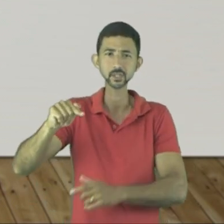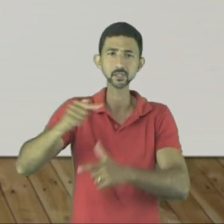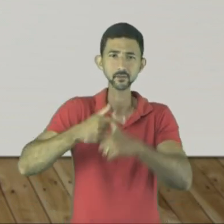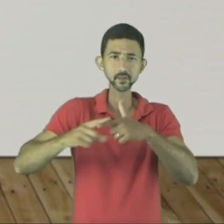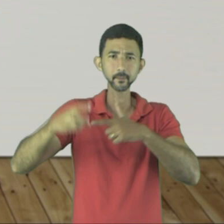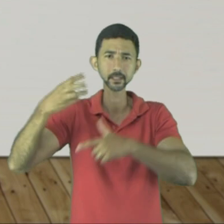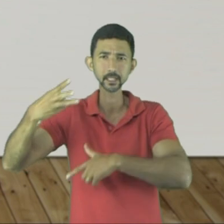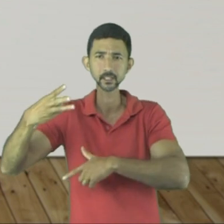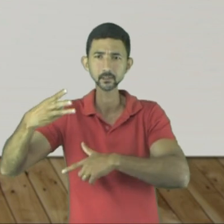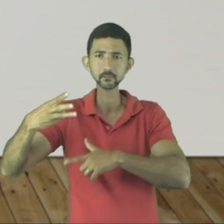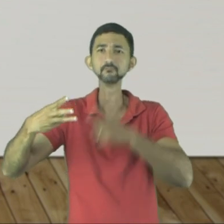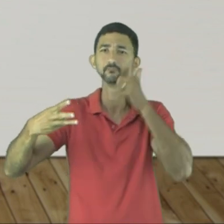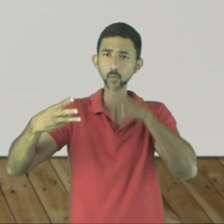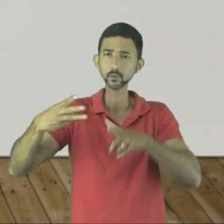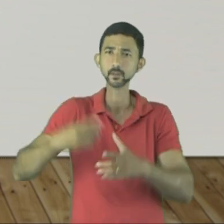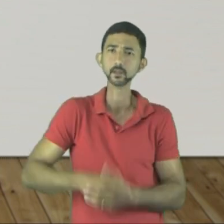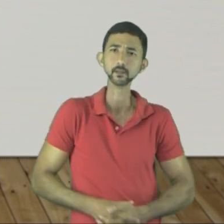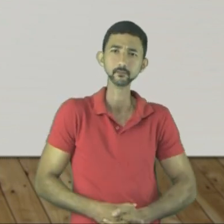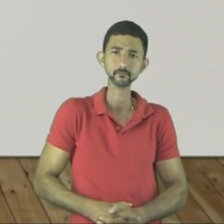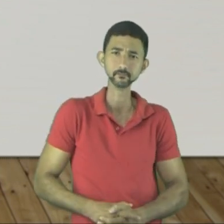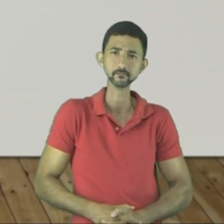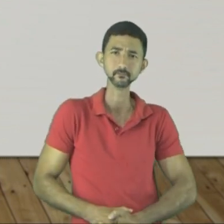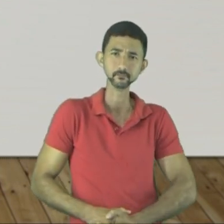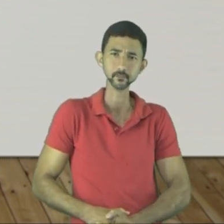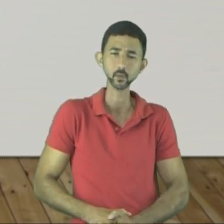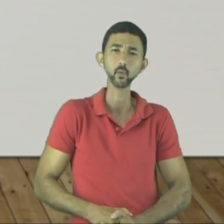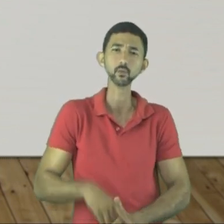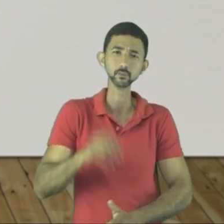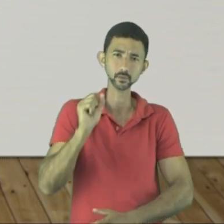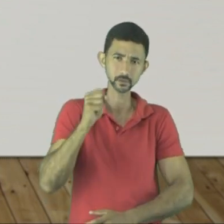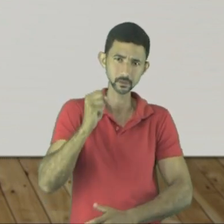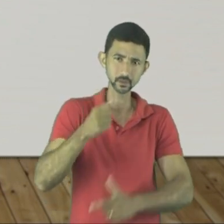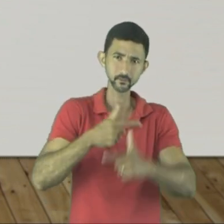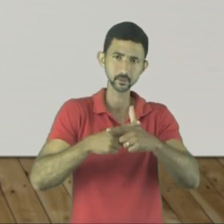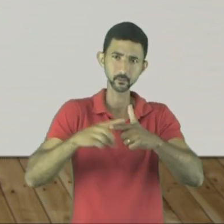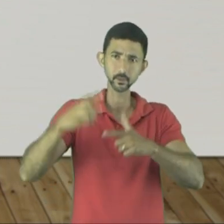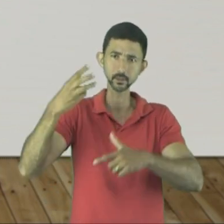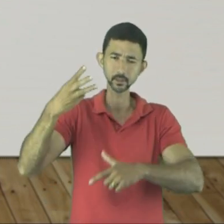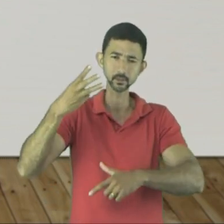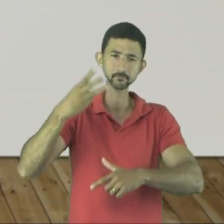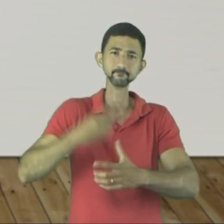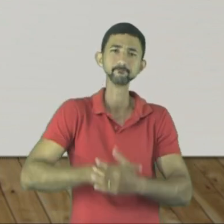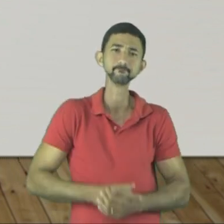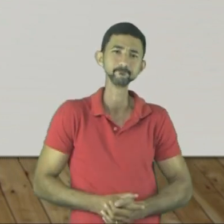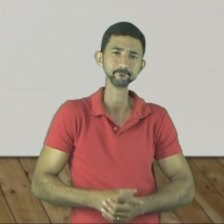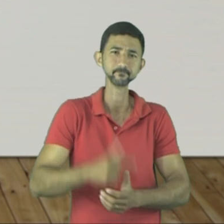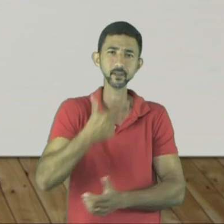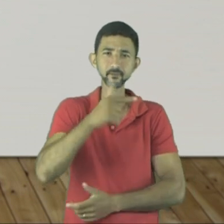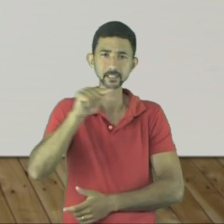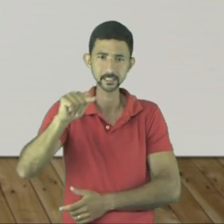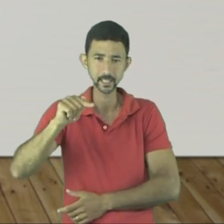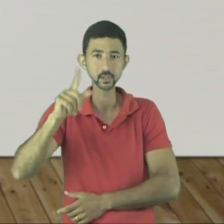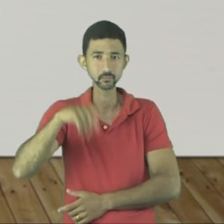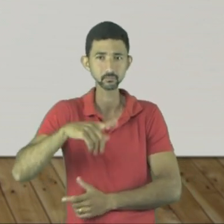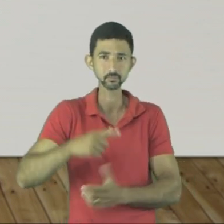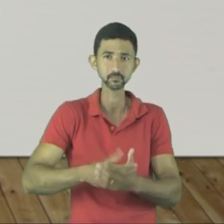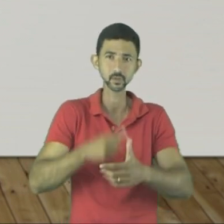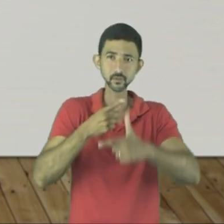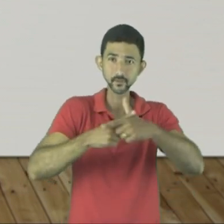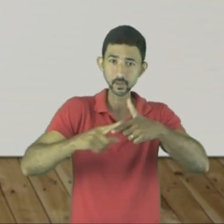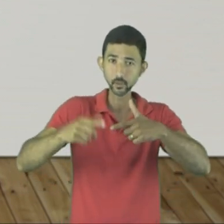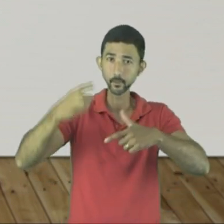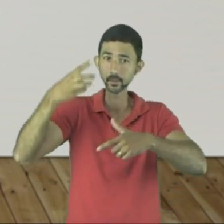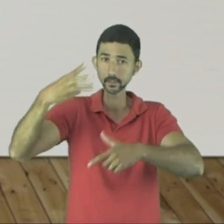3 ainda? Bora lá. 2 mais 7, 9. 9 dá para dividir por 3, então 27 também dá. 27